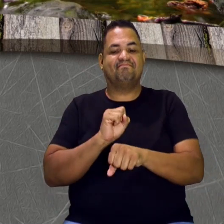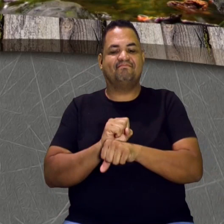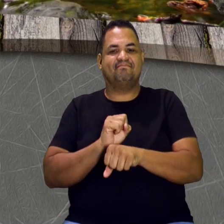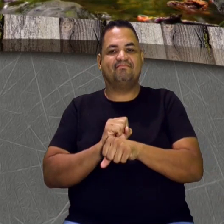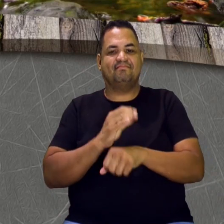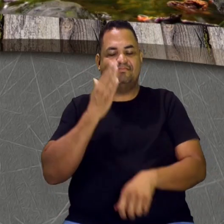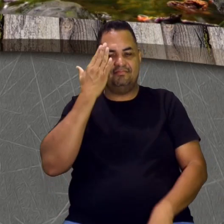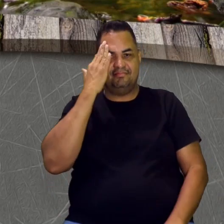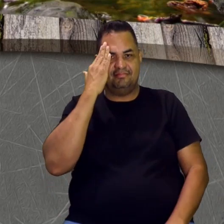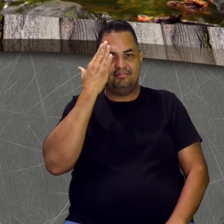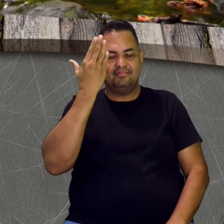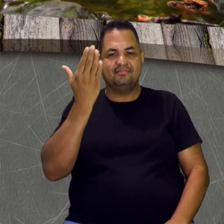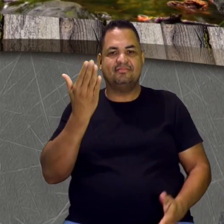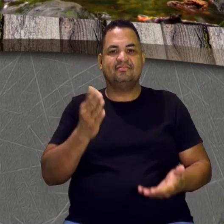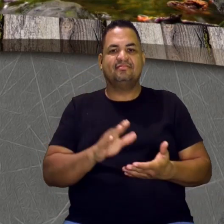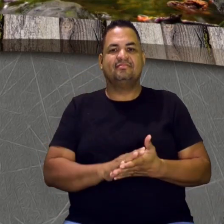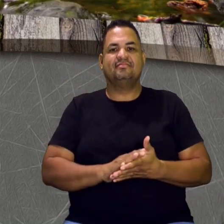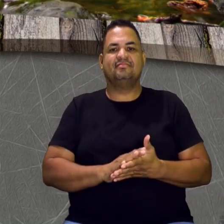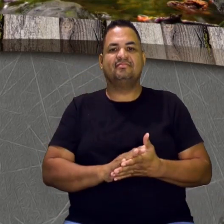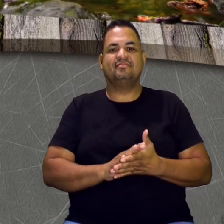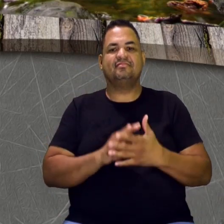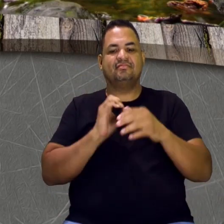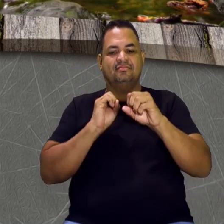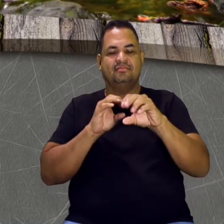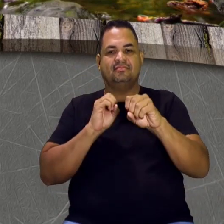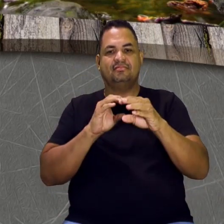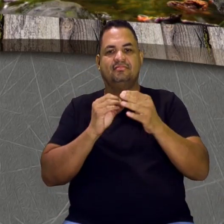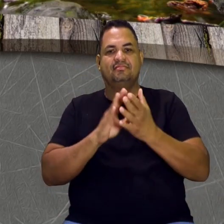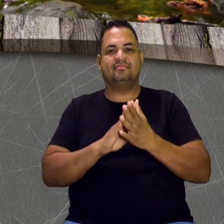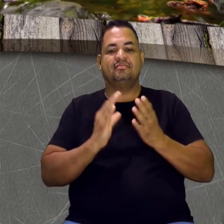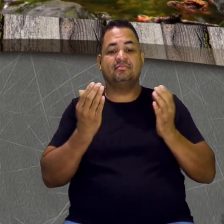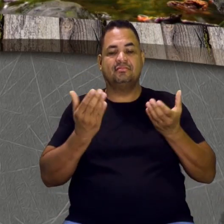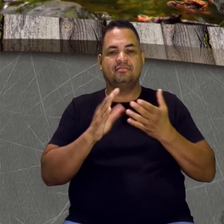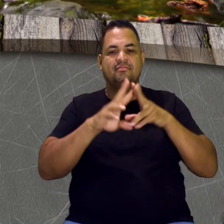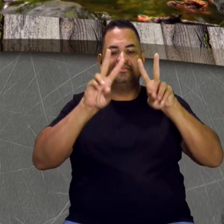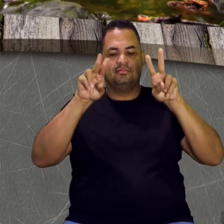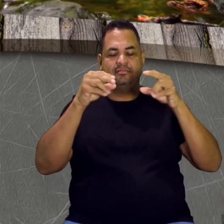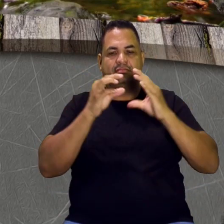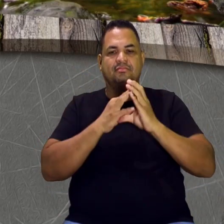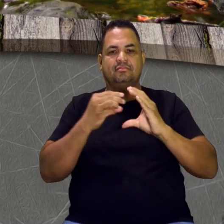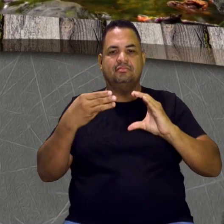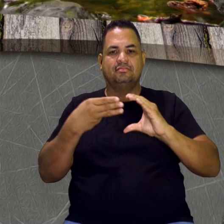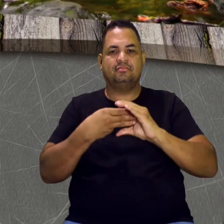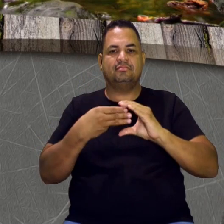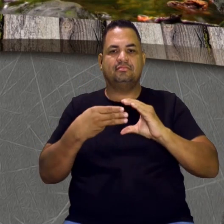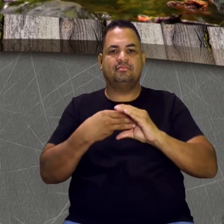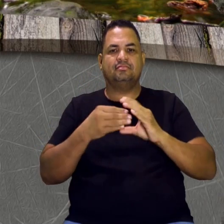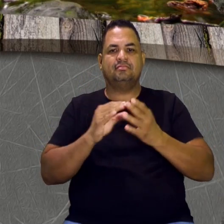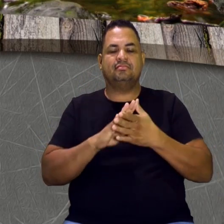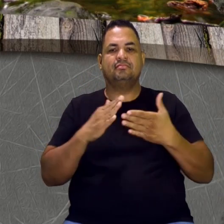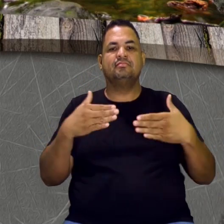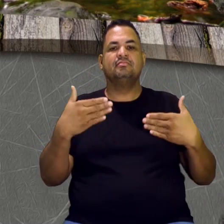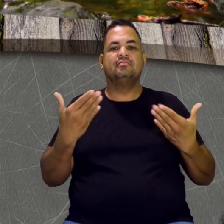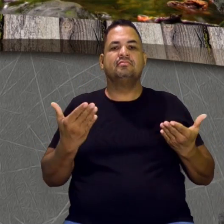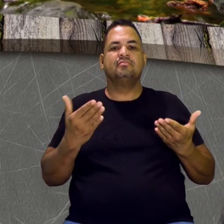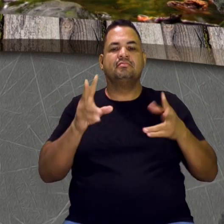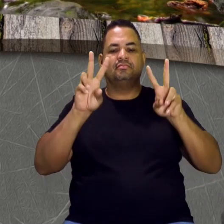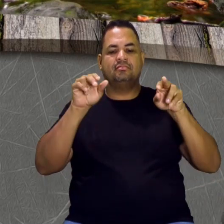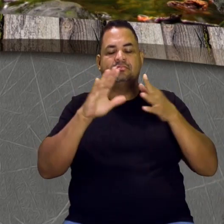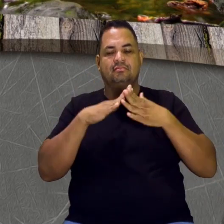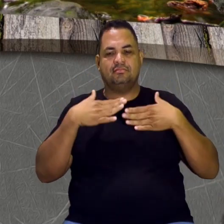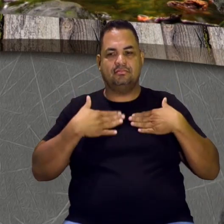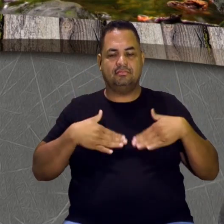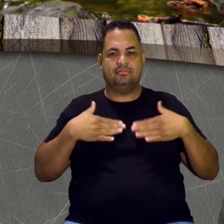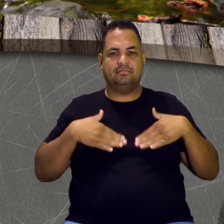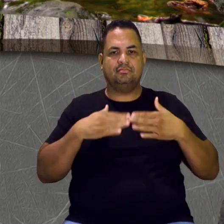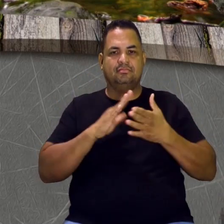estejam compreendendo os ensinamentos aí sobre as células, né? Eu sempre costumo dizer que, ao meu ver, é um assunto muito